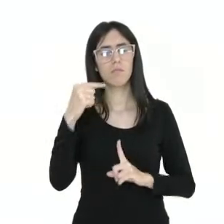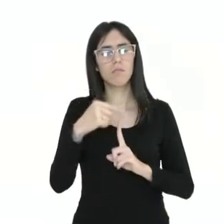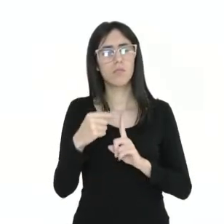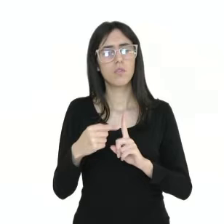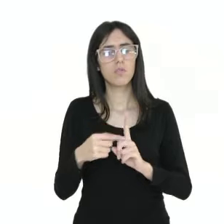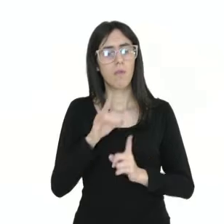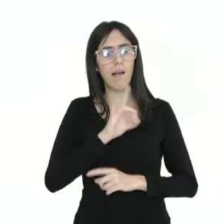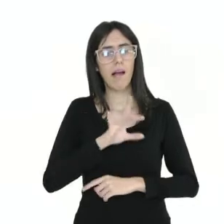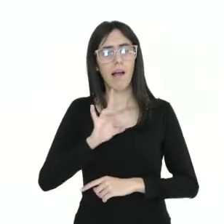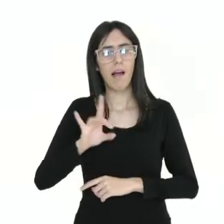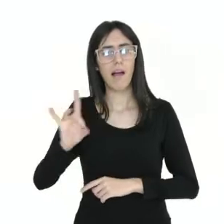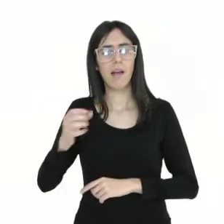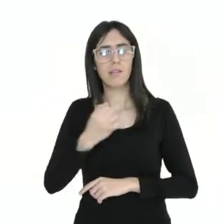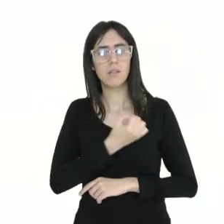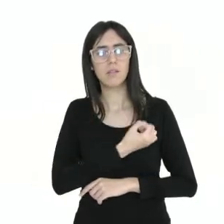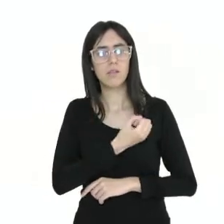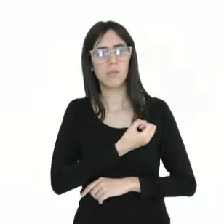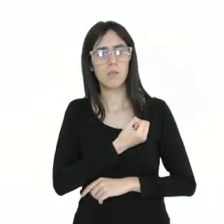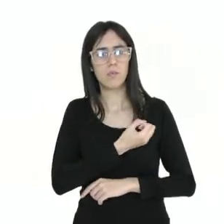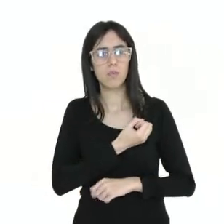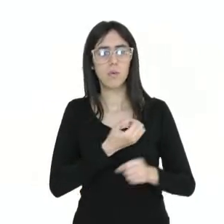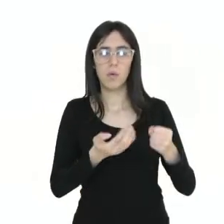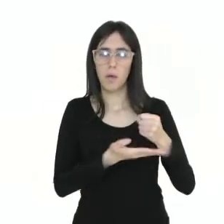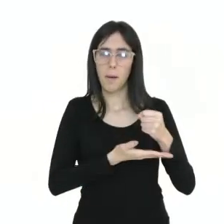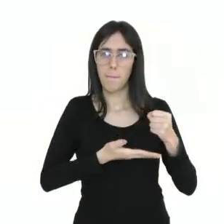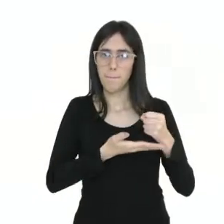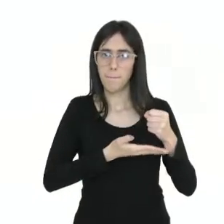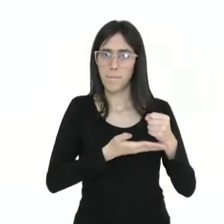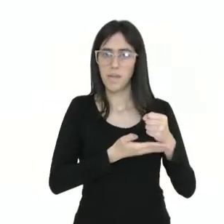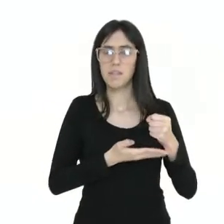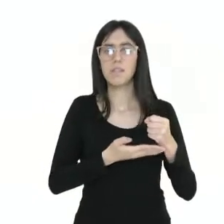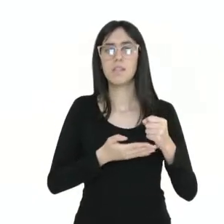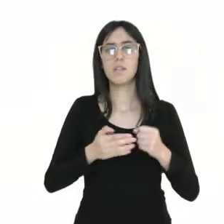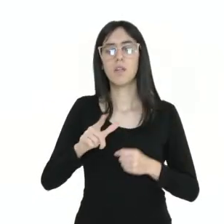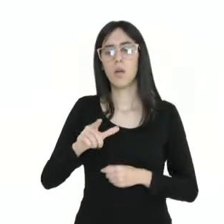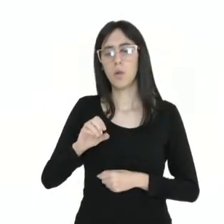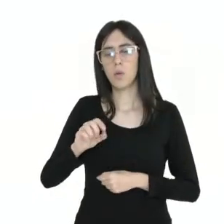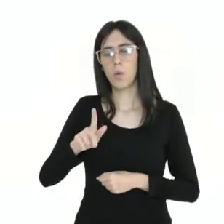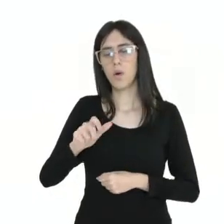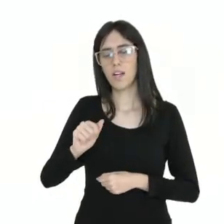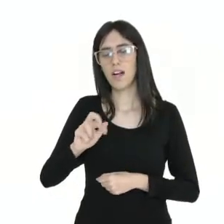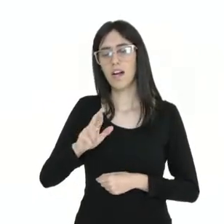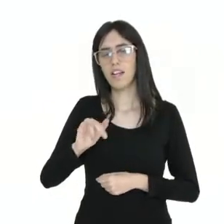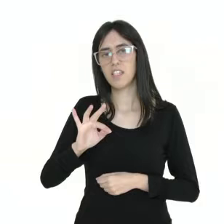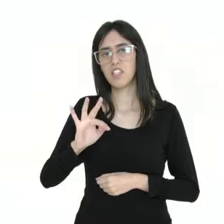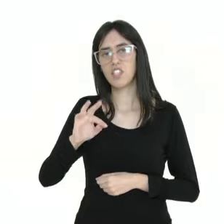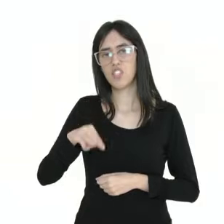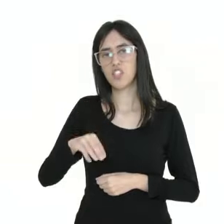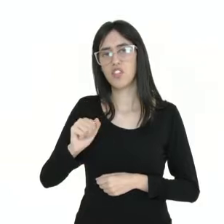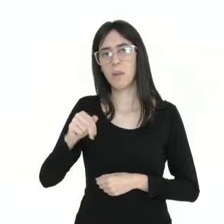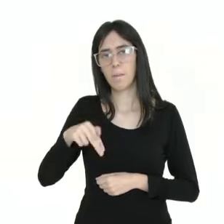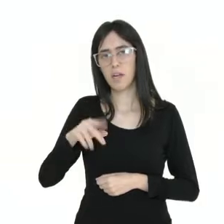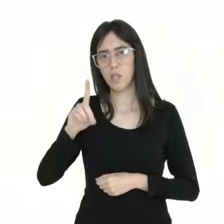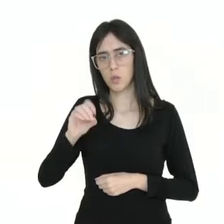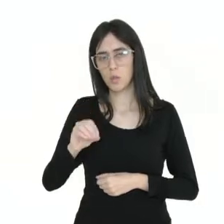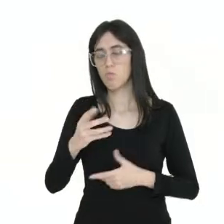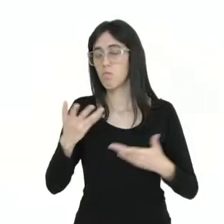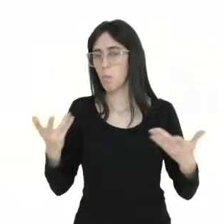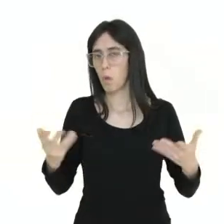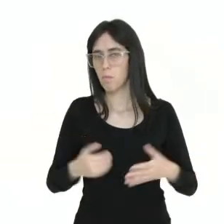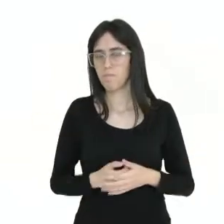cada número como base, logaritmando ou valor do logaritmo. Letra B.